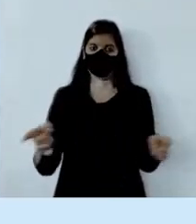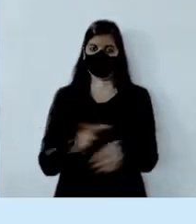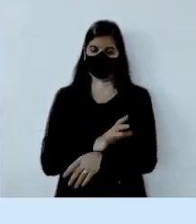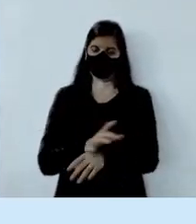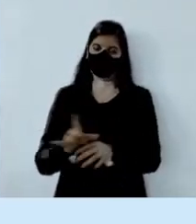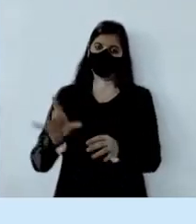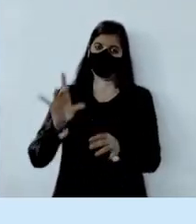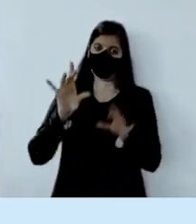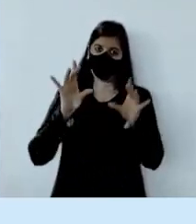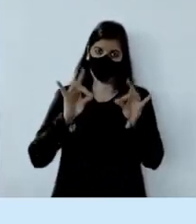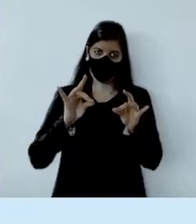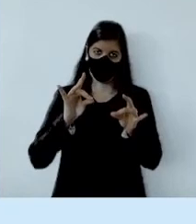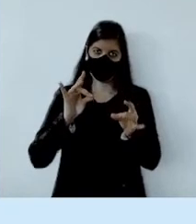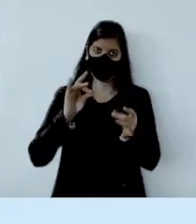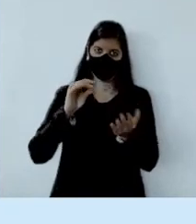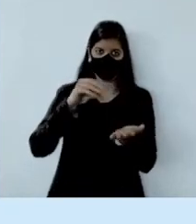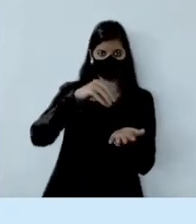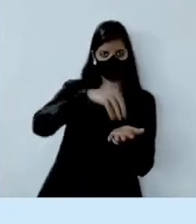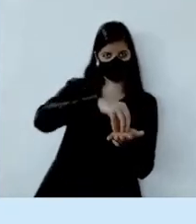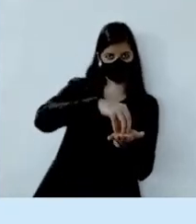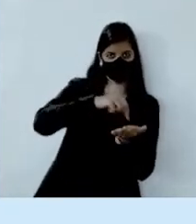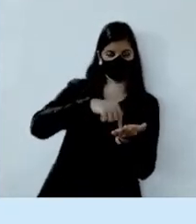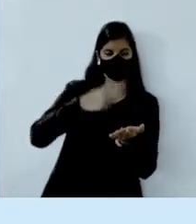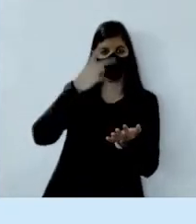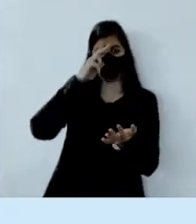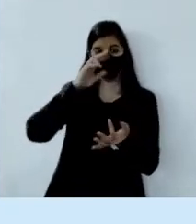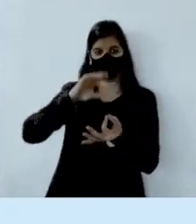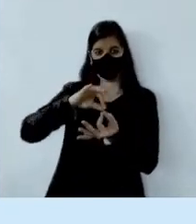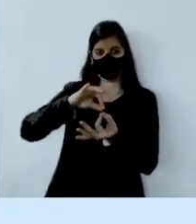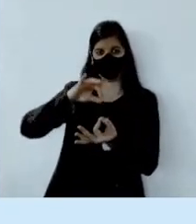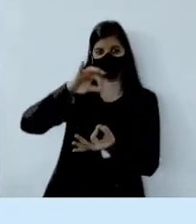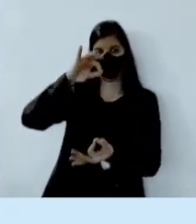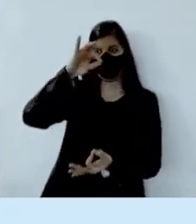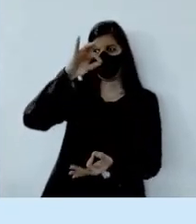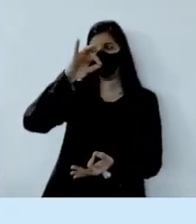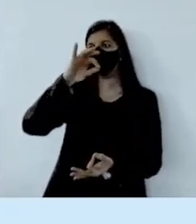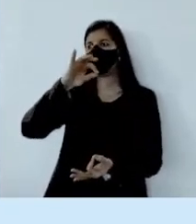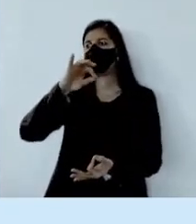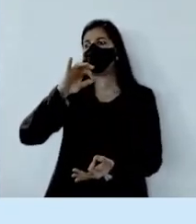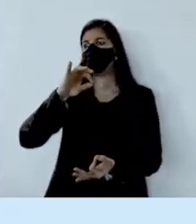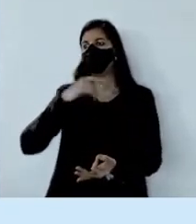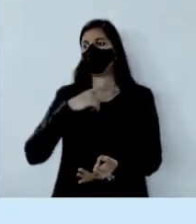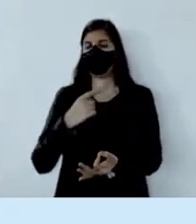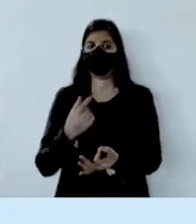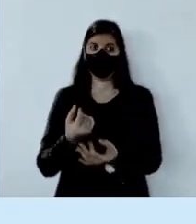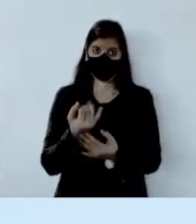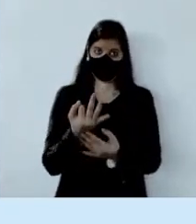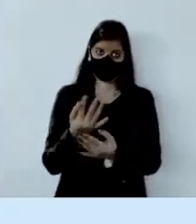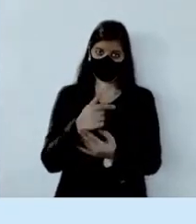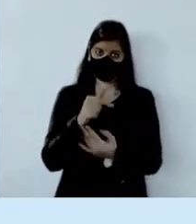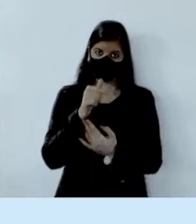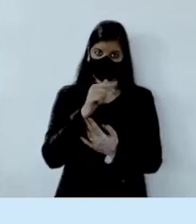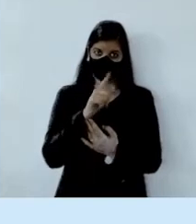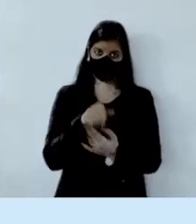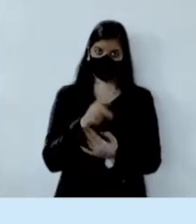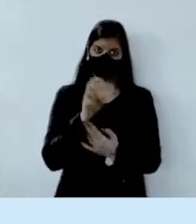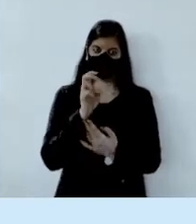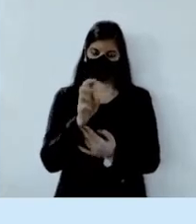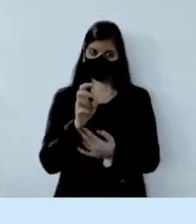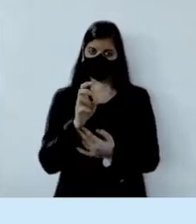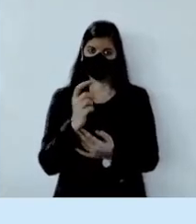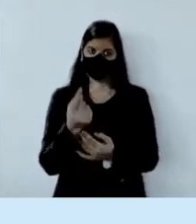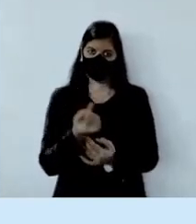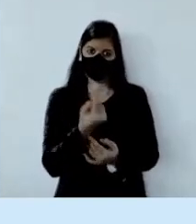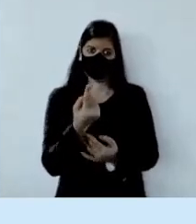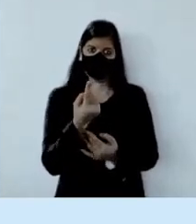colar a peça, né, lembrando que a altura dessa face, que a gente mediu como 7,5, que é a altura da